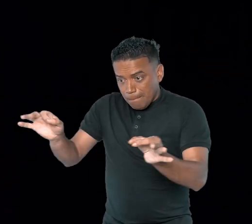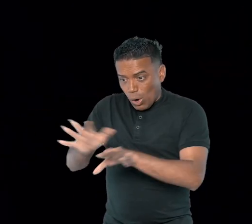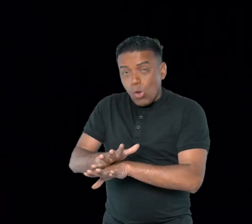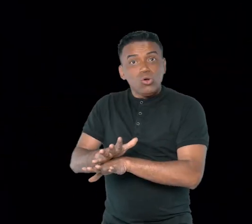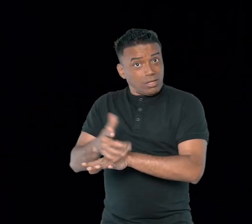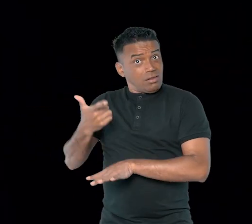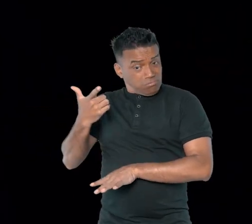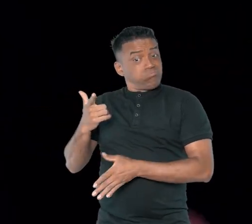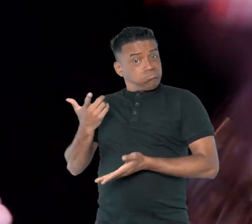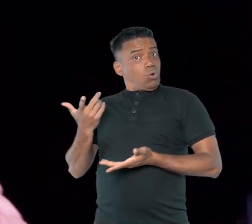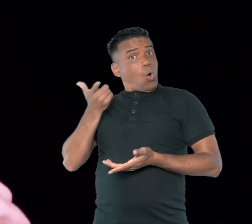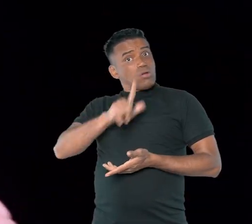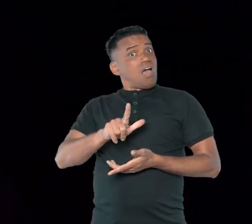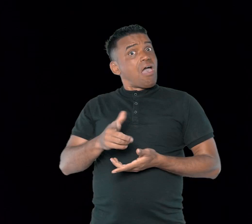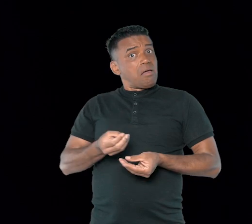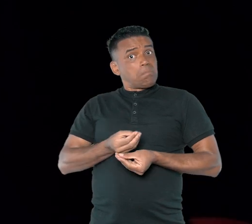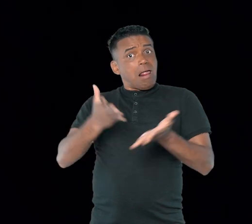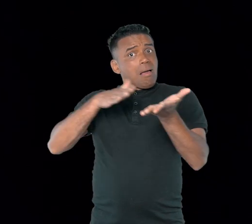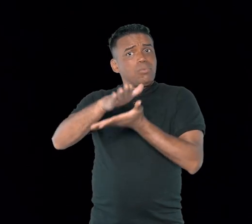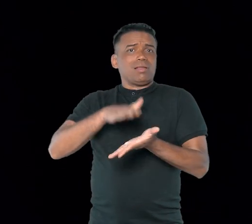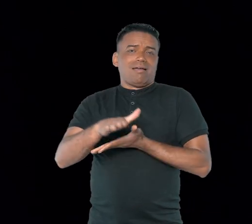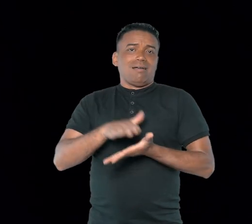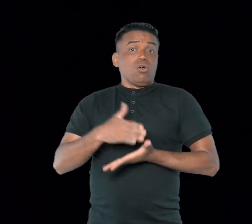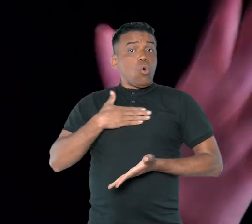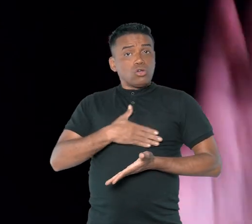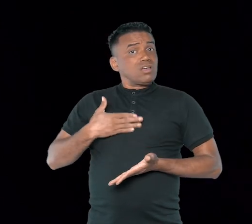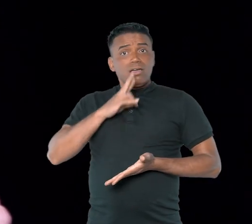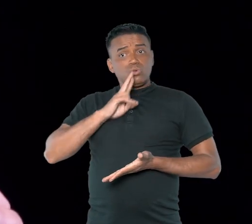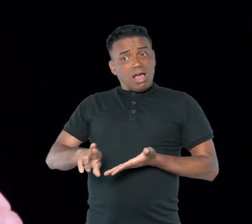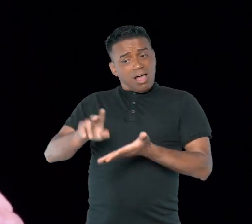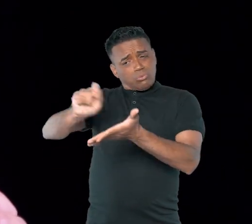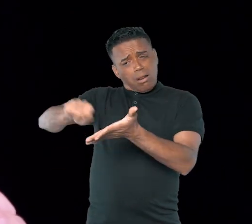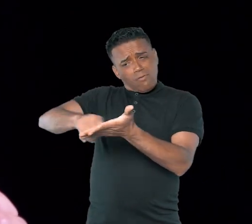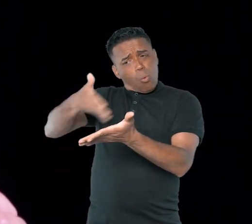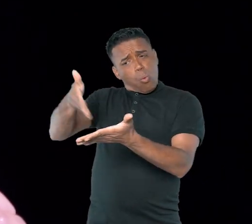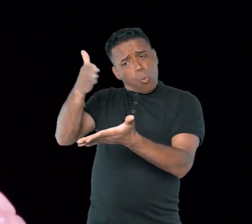pé. Eu gosto de pensar que ele fica de pé. Eu gostei do resultado e